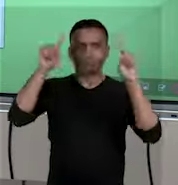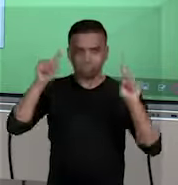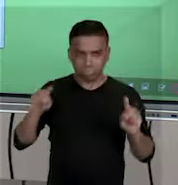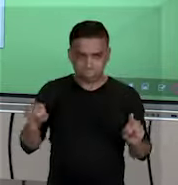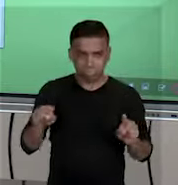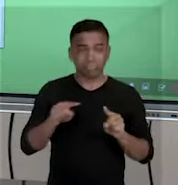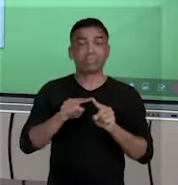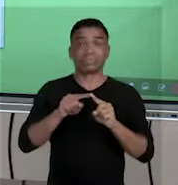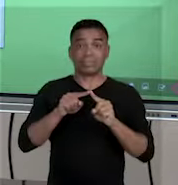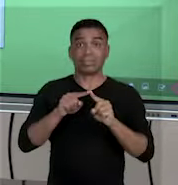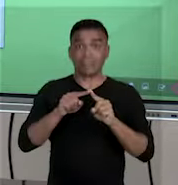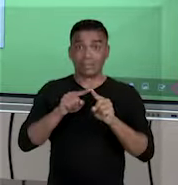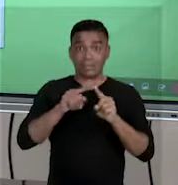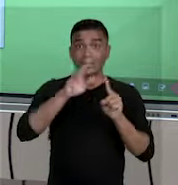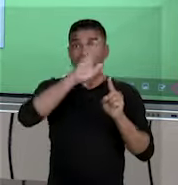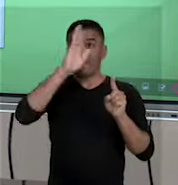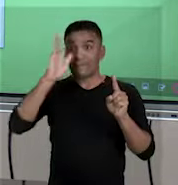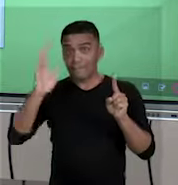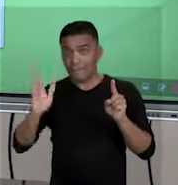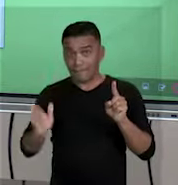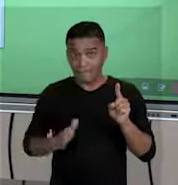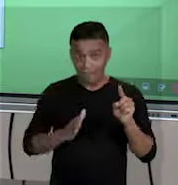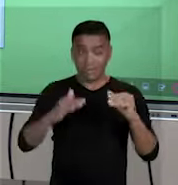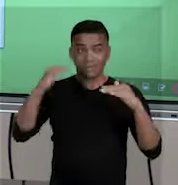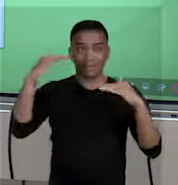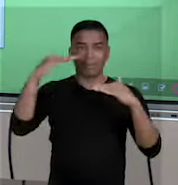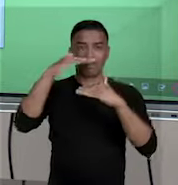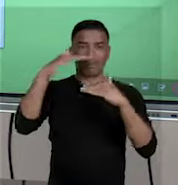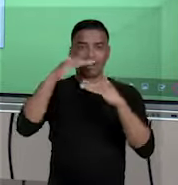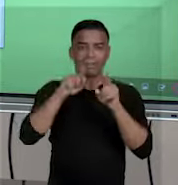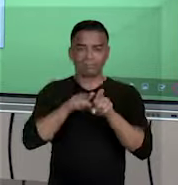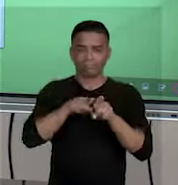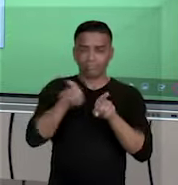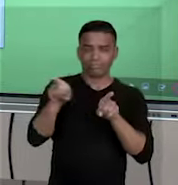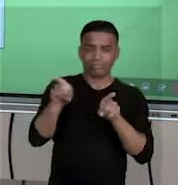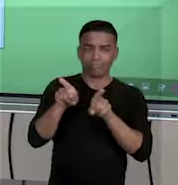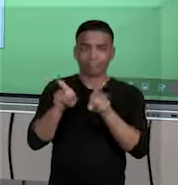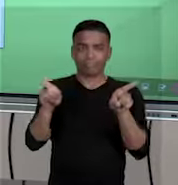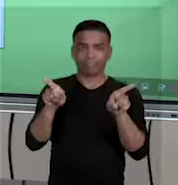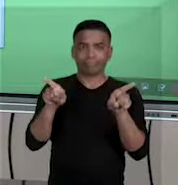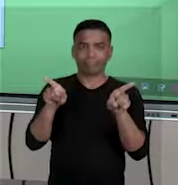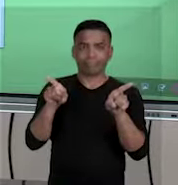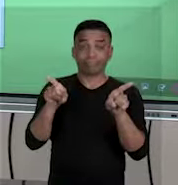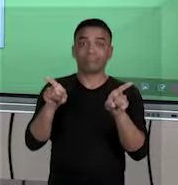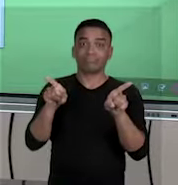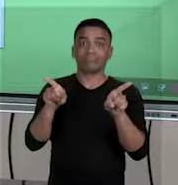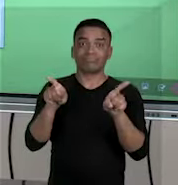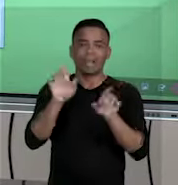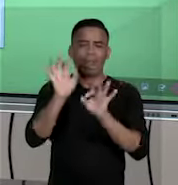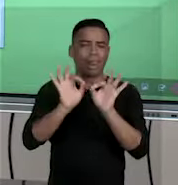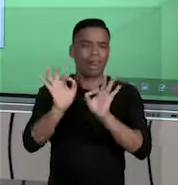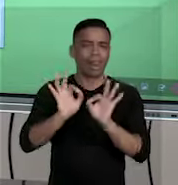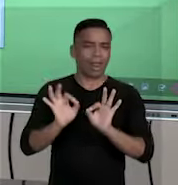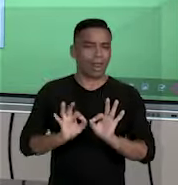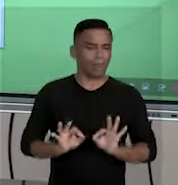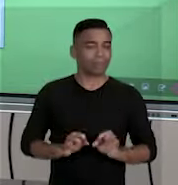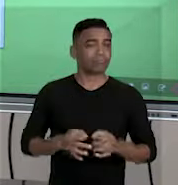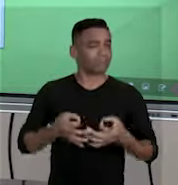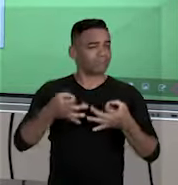em paralelo que funcionam de maneira organizada.